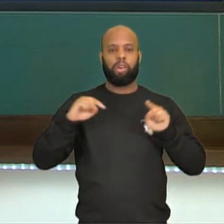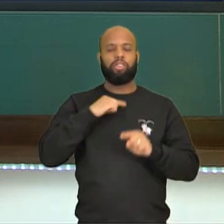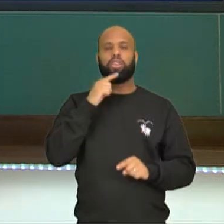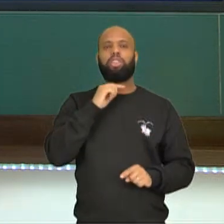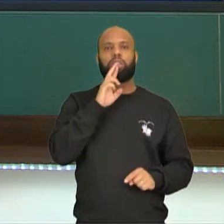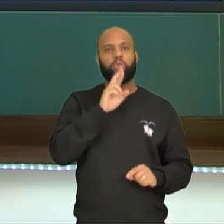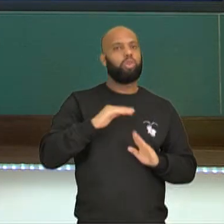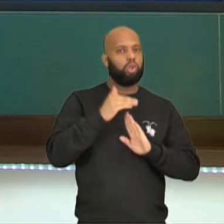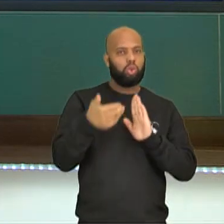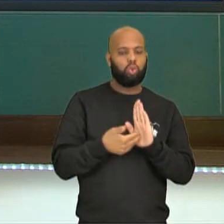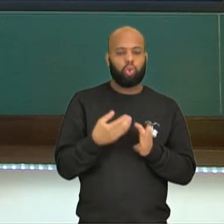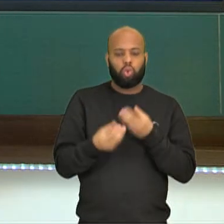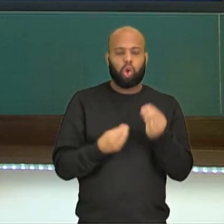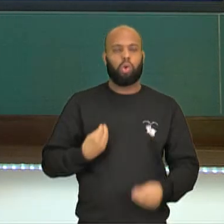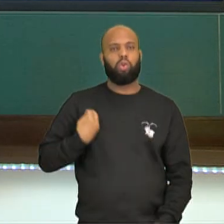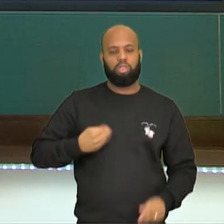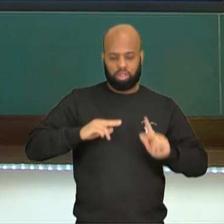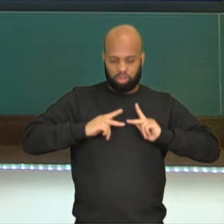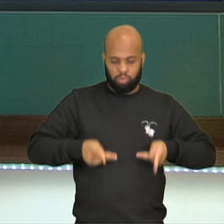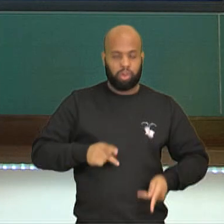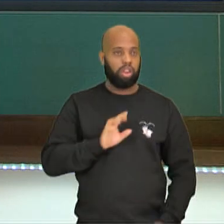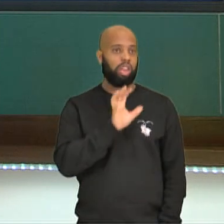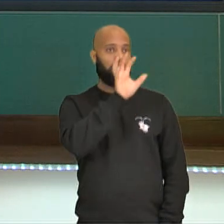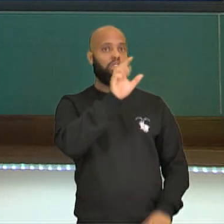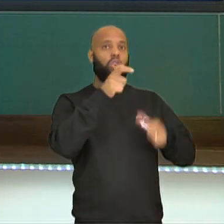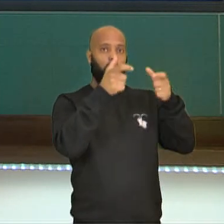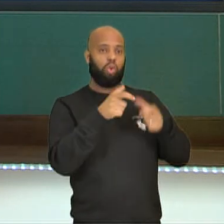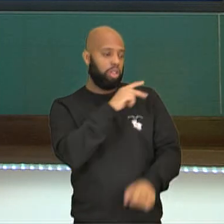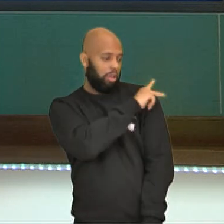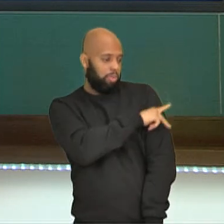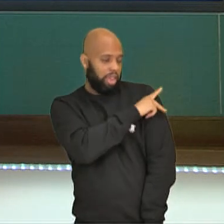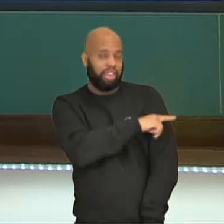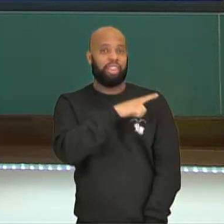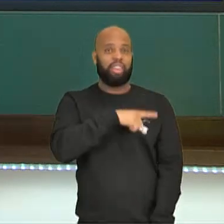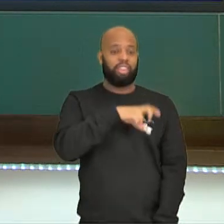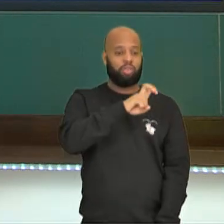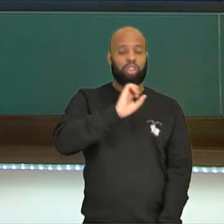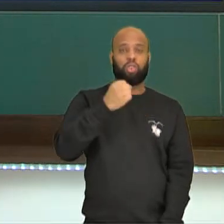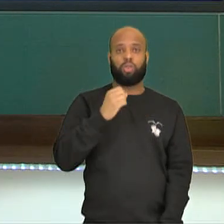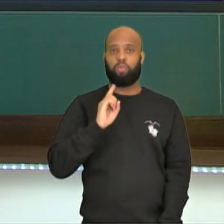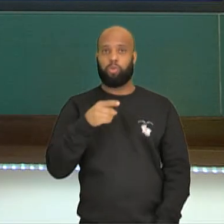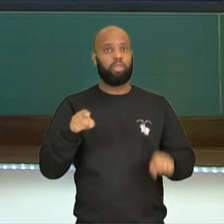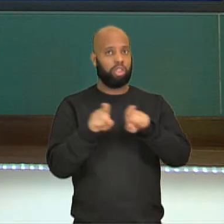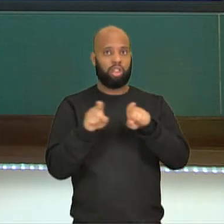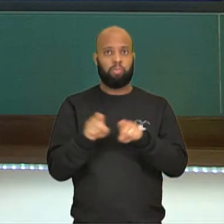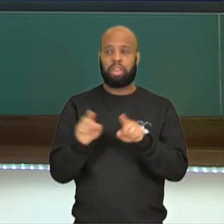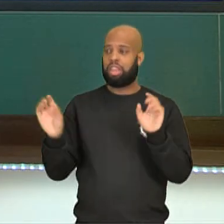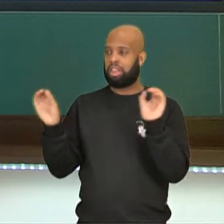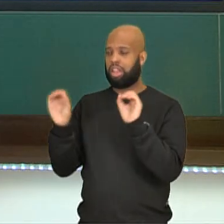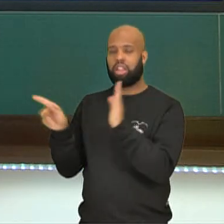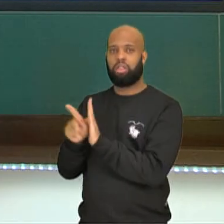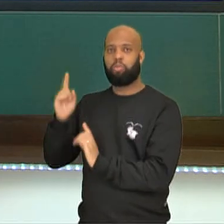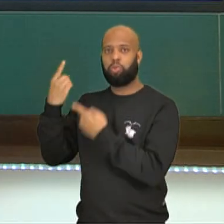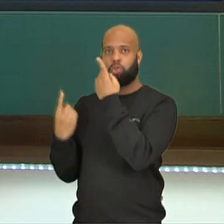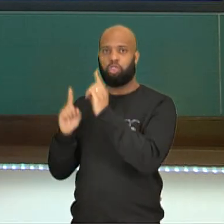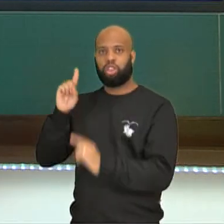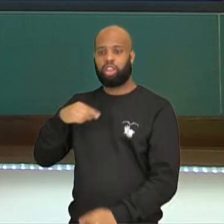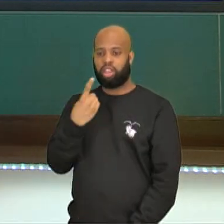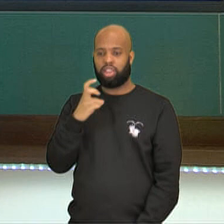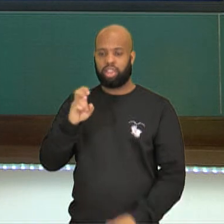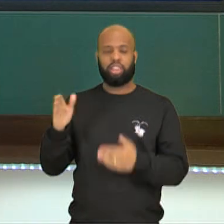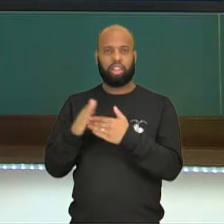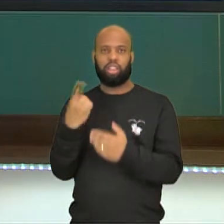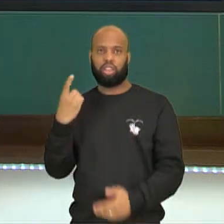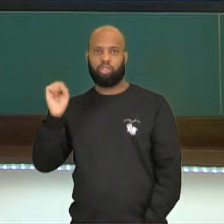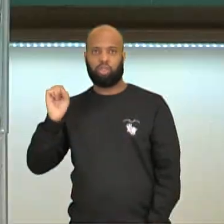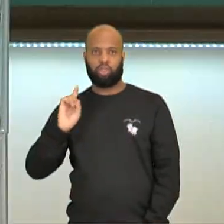questões, como a presença humana na região do Piauí, com datações de 58 mil, nem na costa chilena, com datações de 15 até